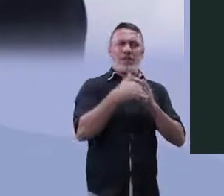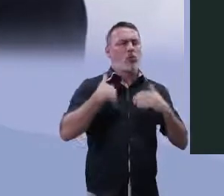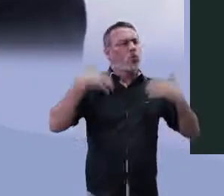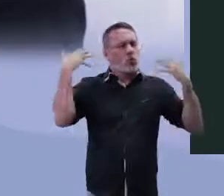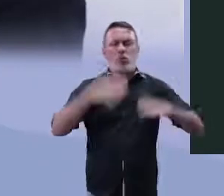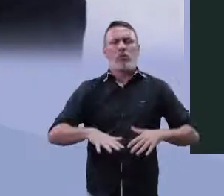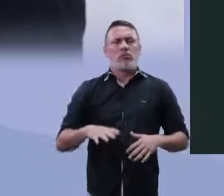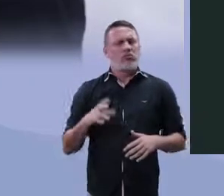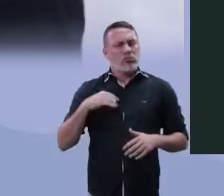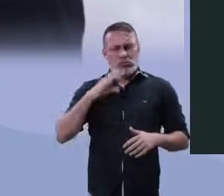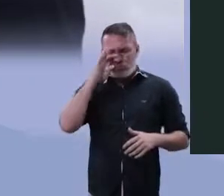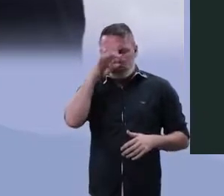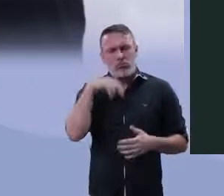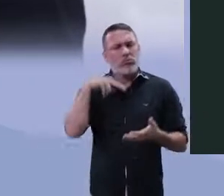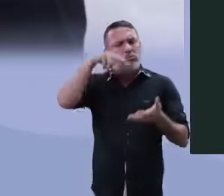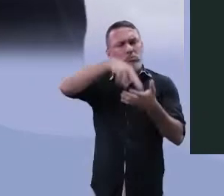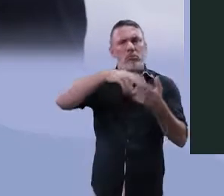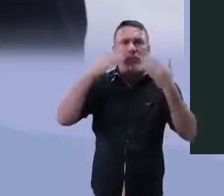dela,